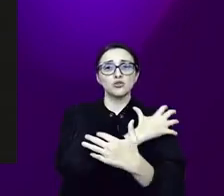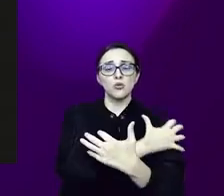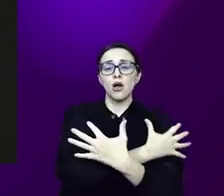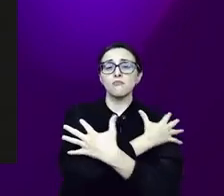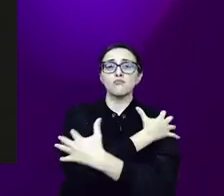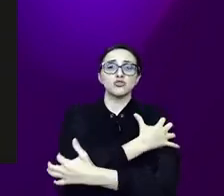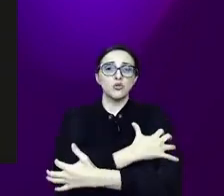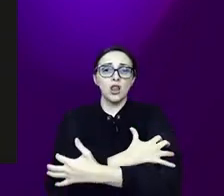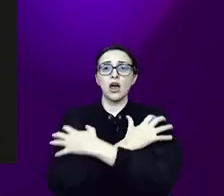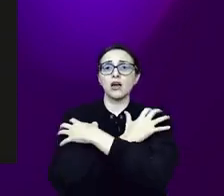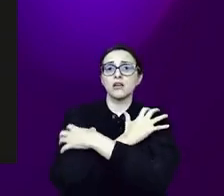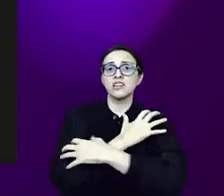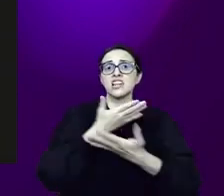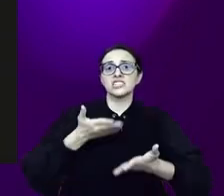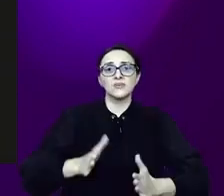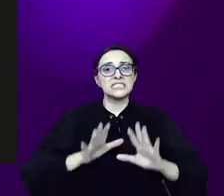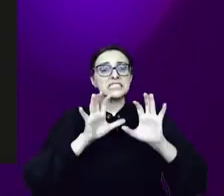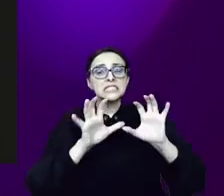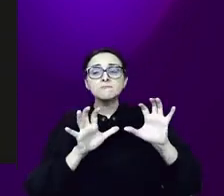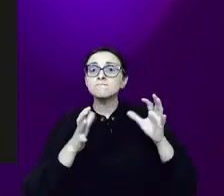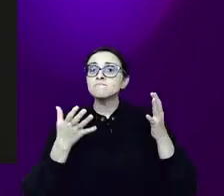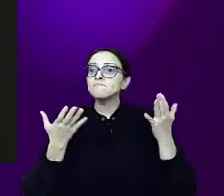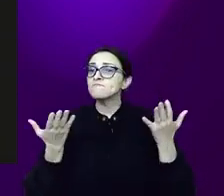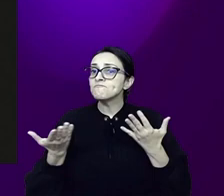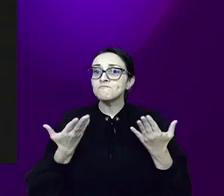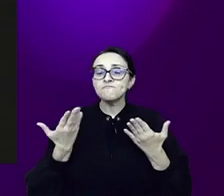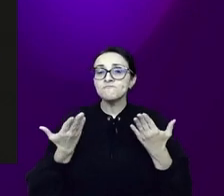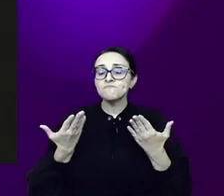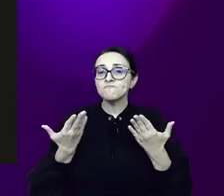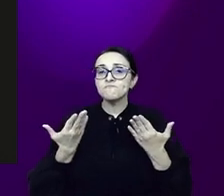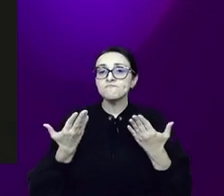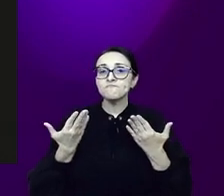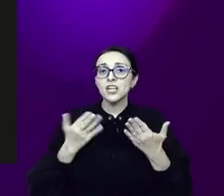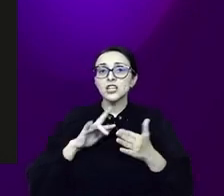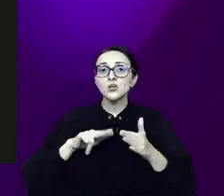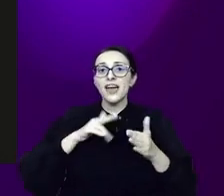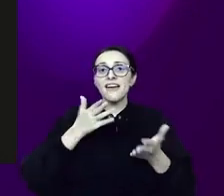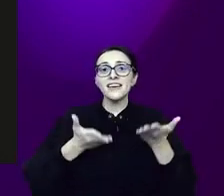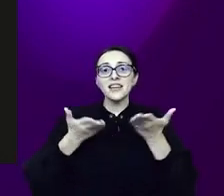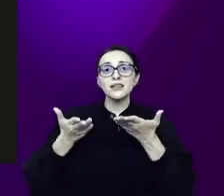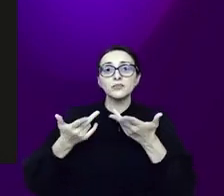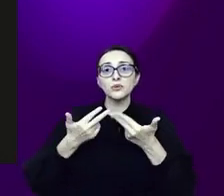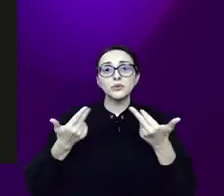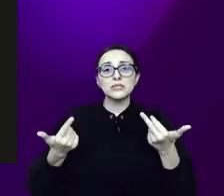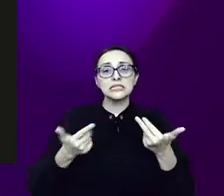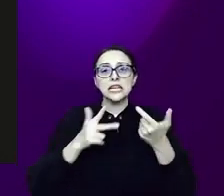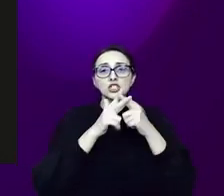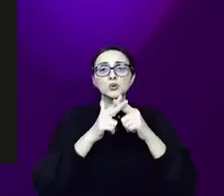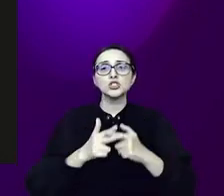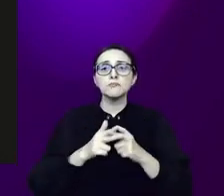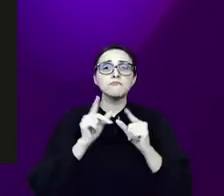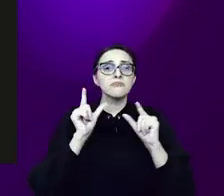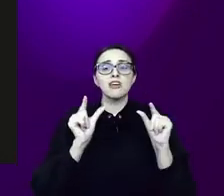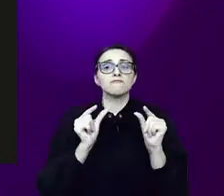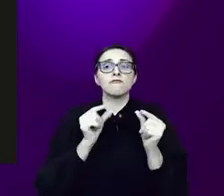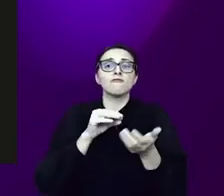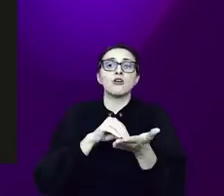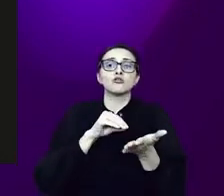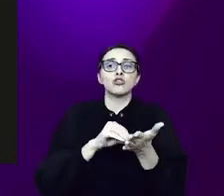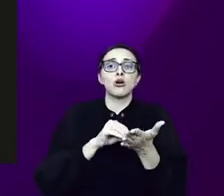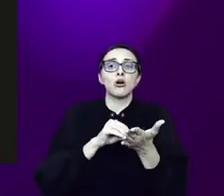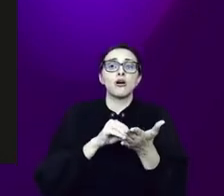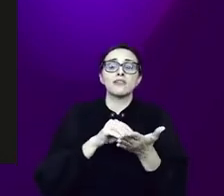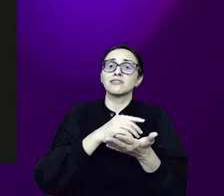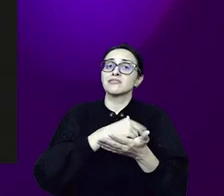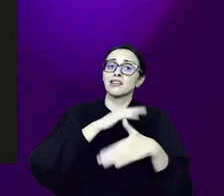É neonato? Nasceu assim? Para mim, é uma falta de equilíbrio, um ajuste pequeno que faltou para a articulação que